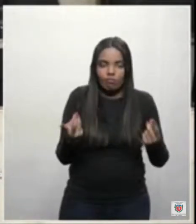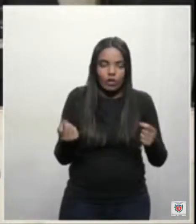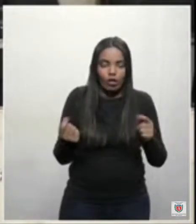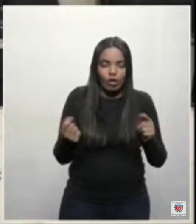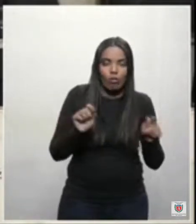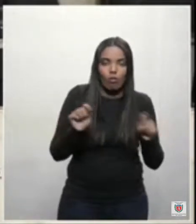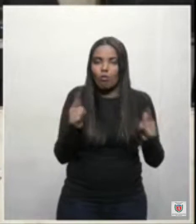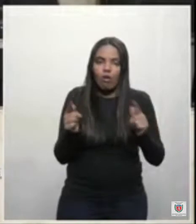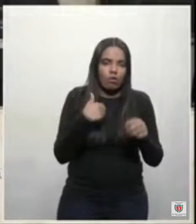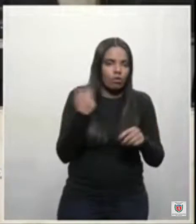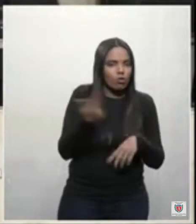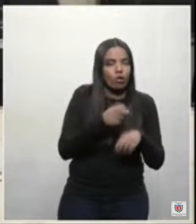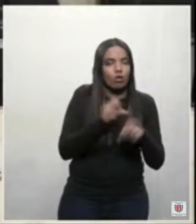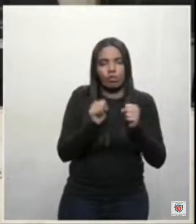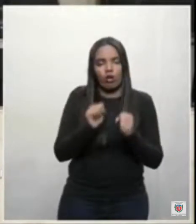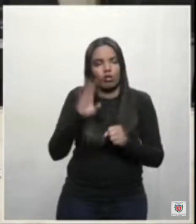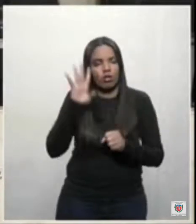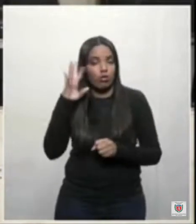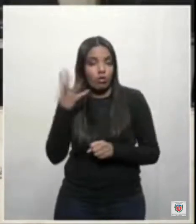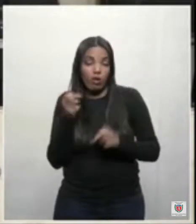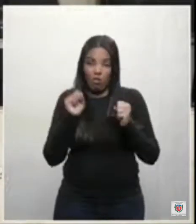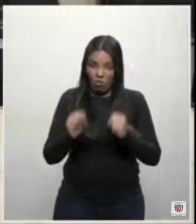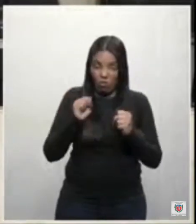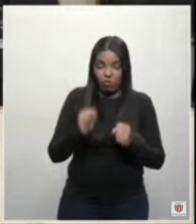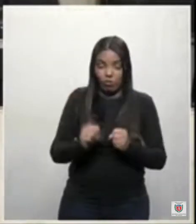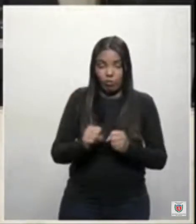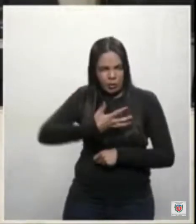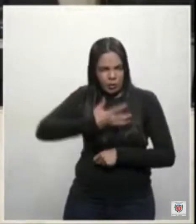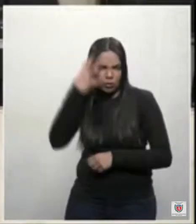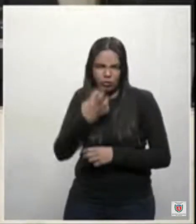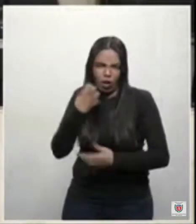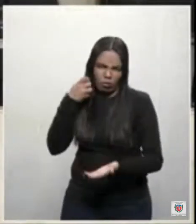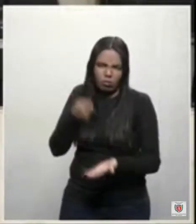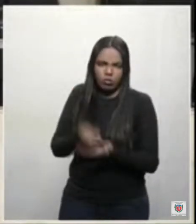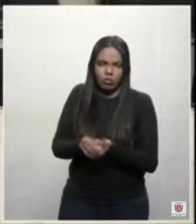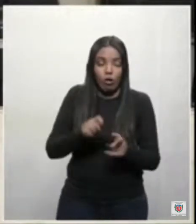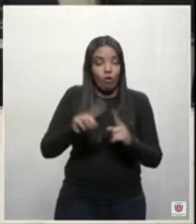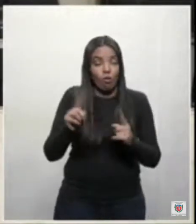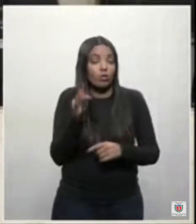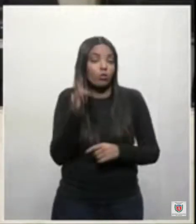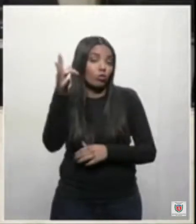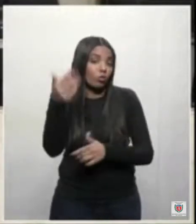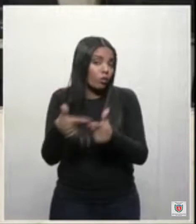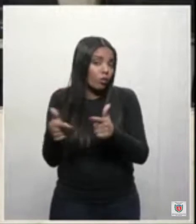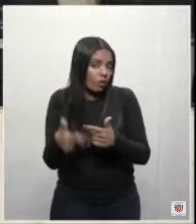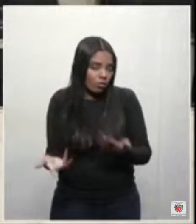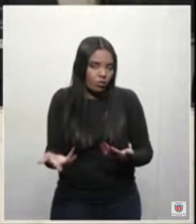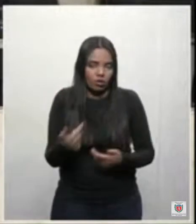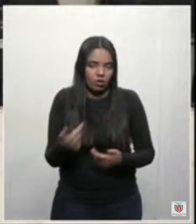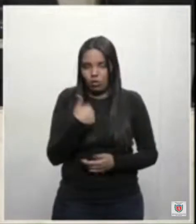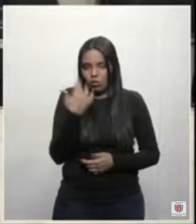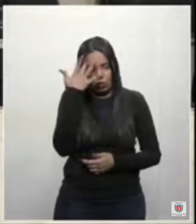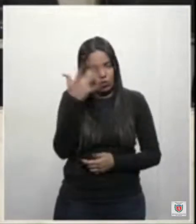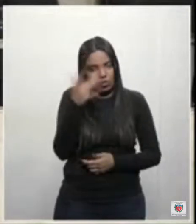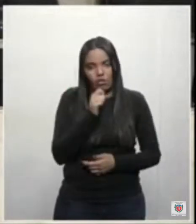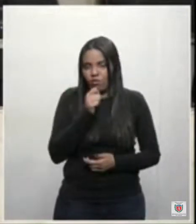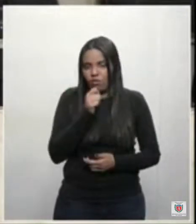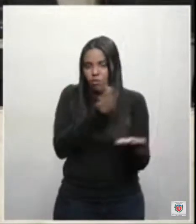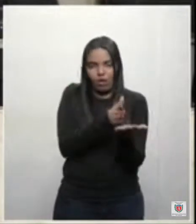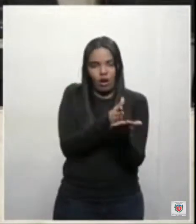medida que você pode tomar? Se você pode ser agressivo no curto prazo e comprometer o futuro. Eu não sei ainda qual é o caminho, né, no